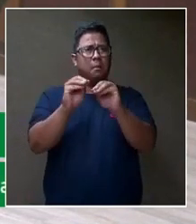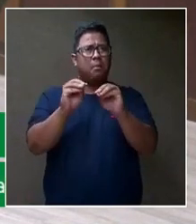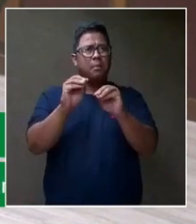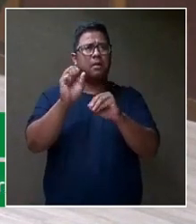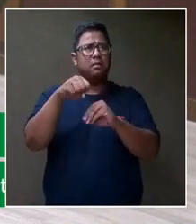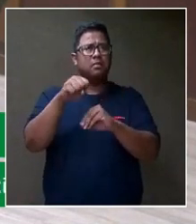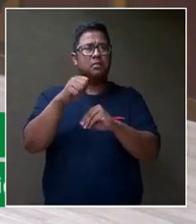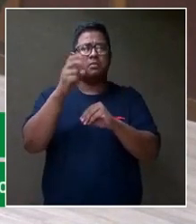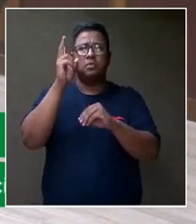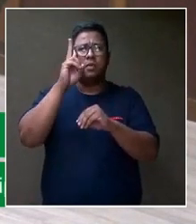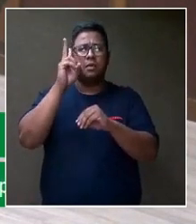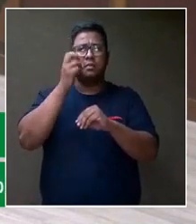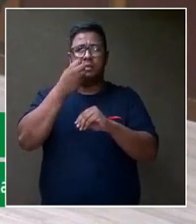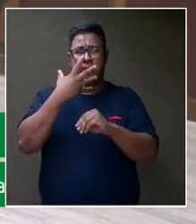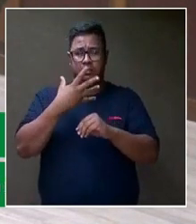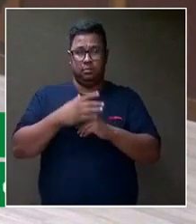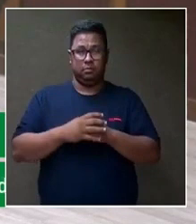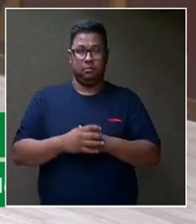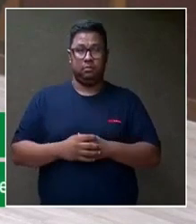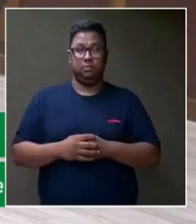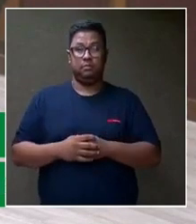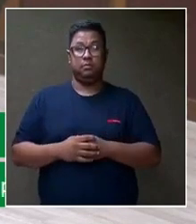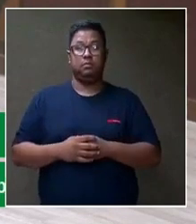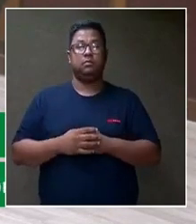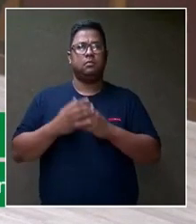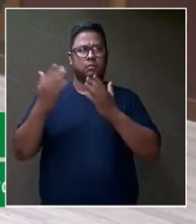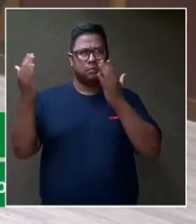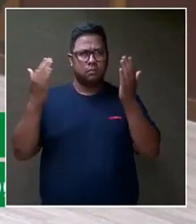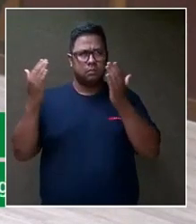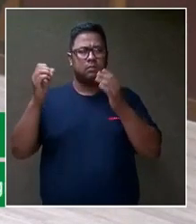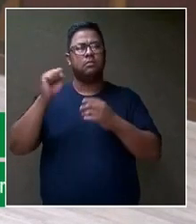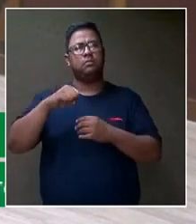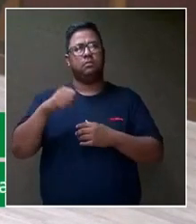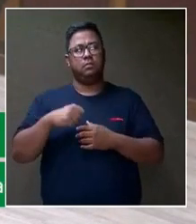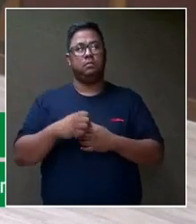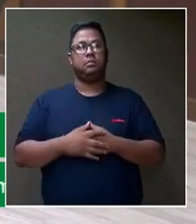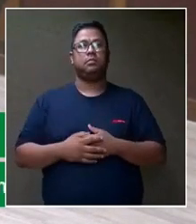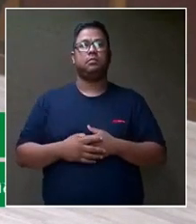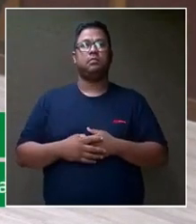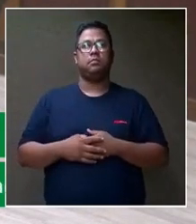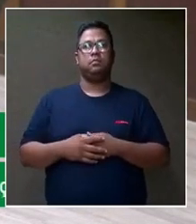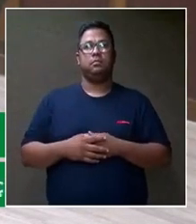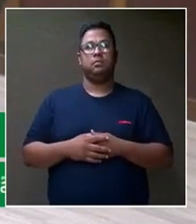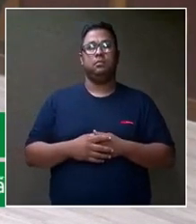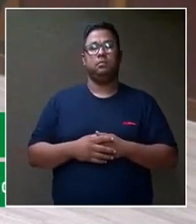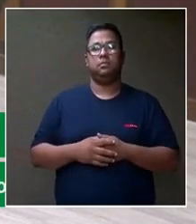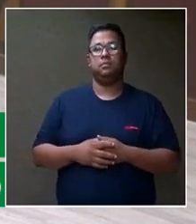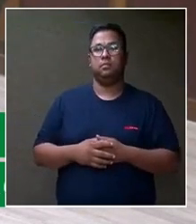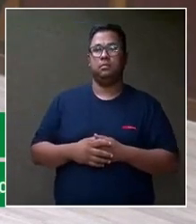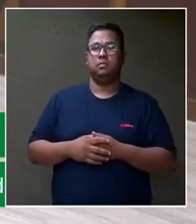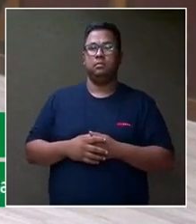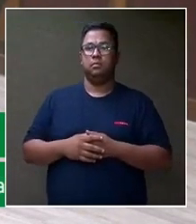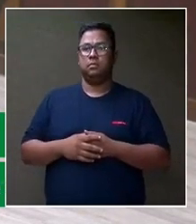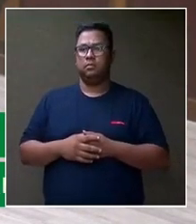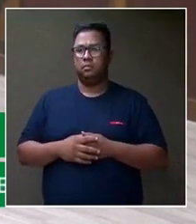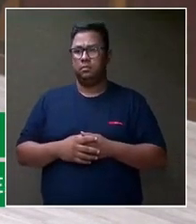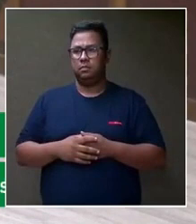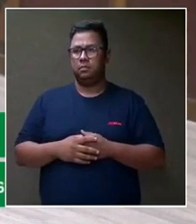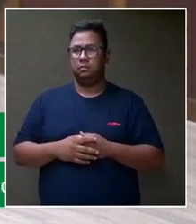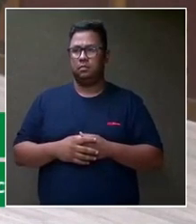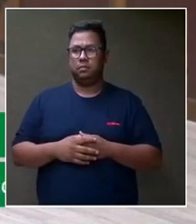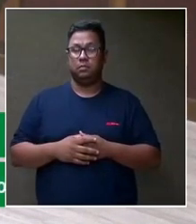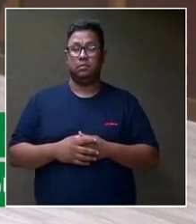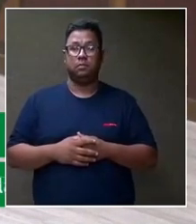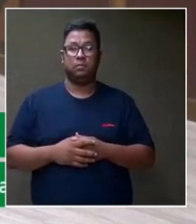que ela publicou, não me recordo muito bem. Aí a senhora associou a ela? É, depois do fato, eu associei. Que poderia ser algum tipo